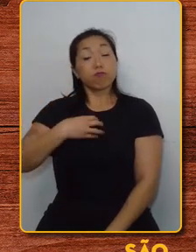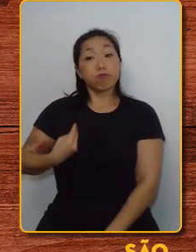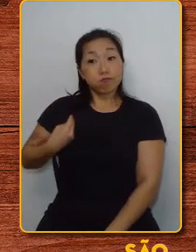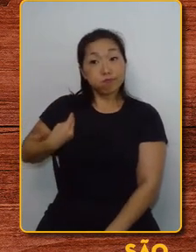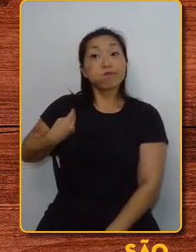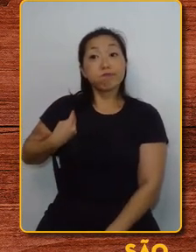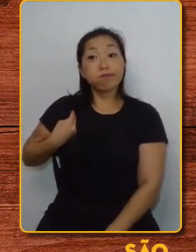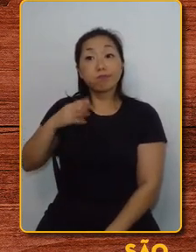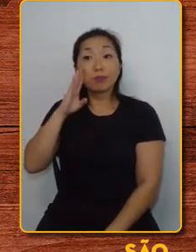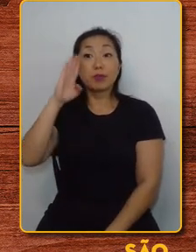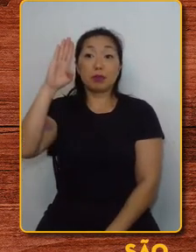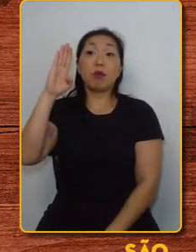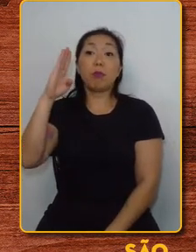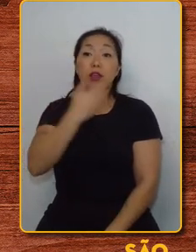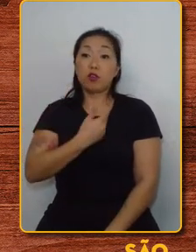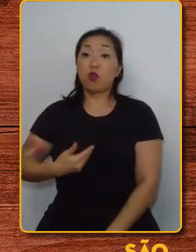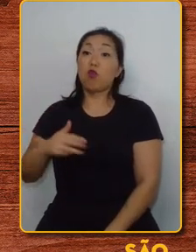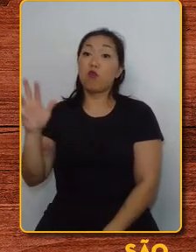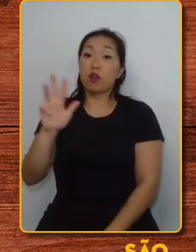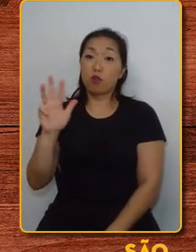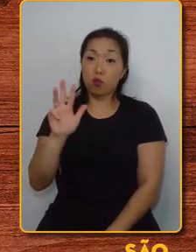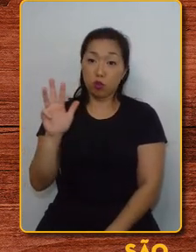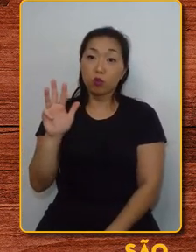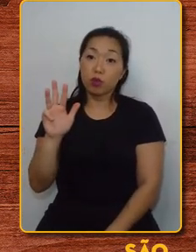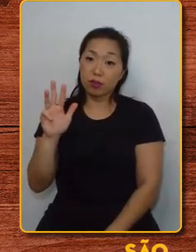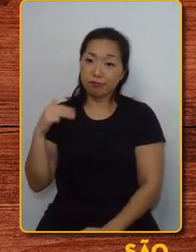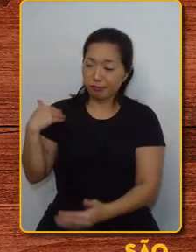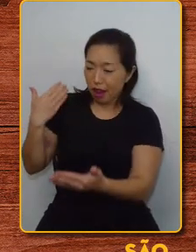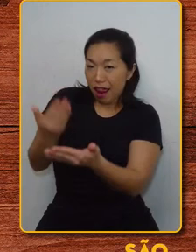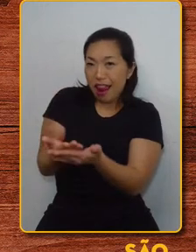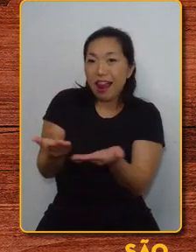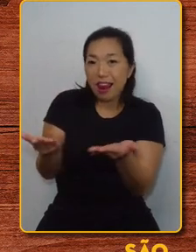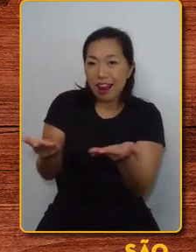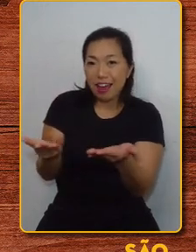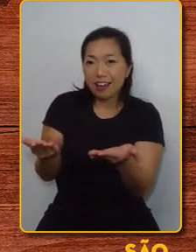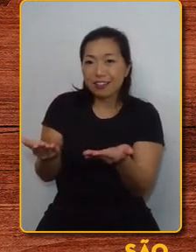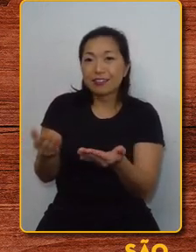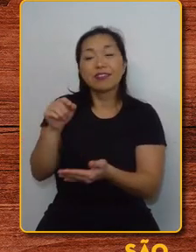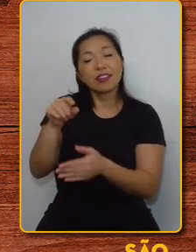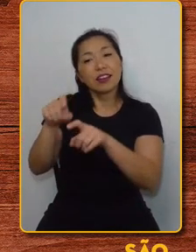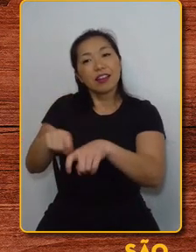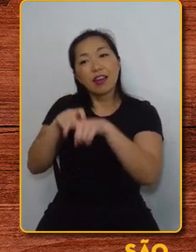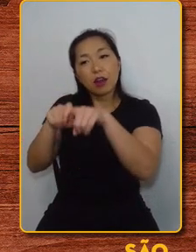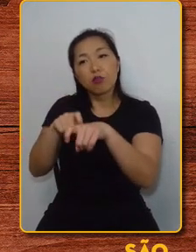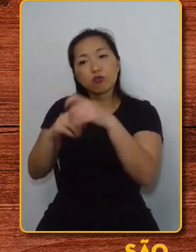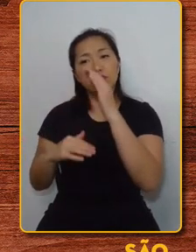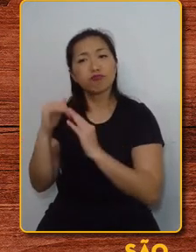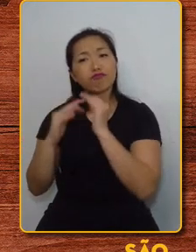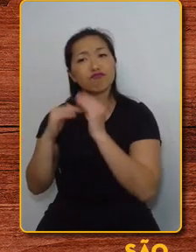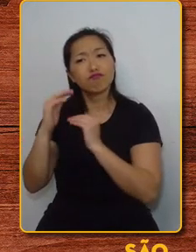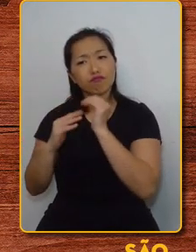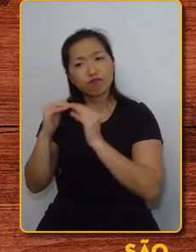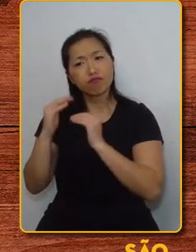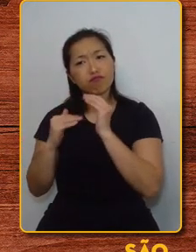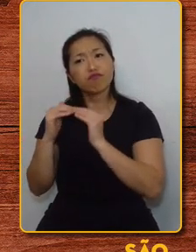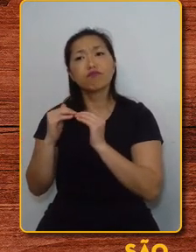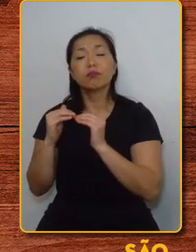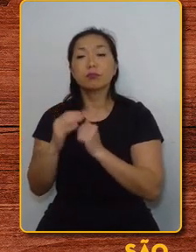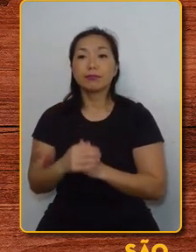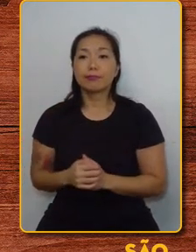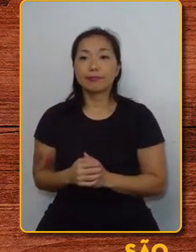governo Lula para cá, e que essa agricultura, talvez que não é responsável para a